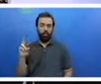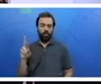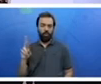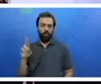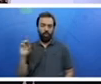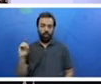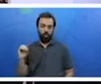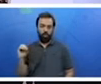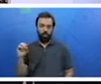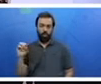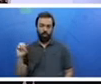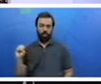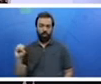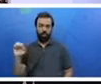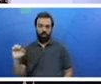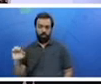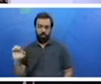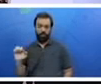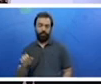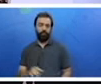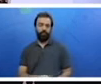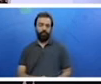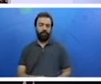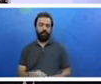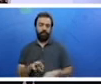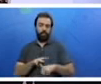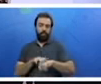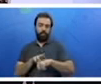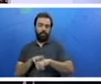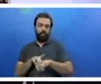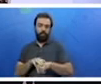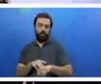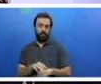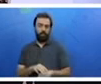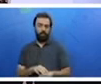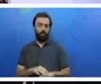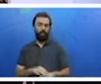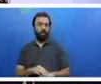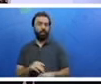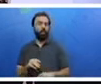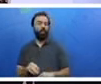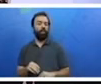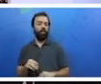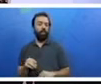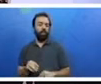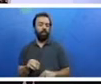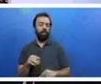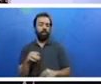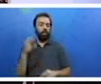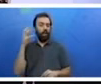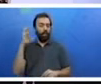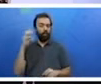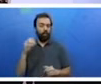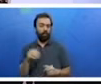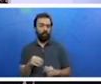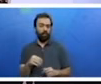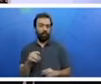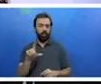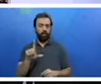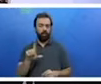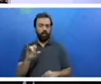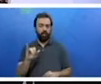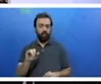por falta de orientação dos pais. A Coca-Cola Light é uma bomba ainda mais poderosa. Segundo